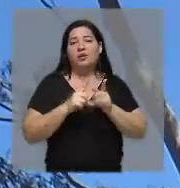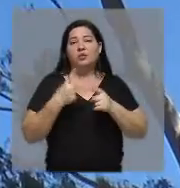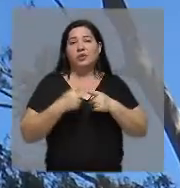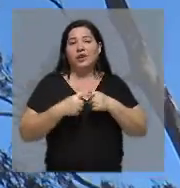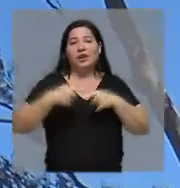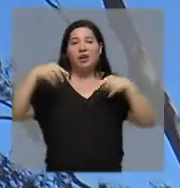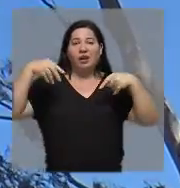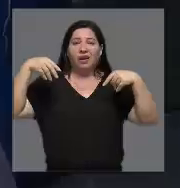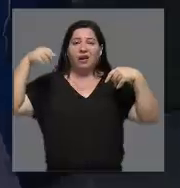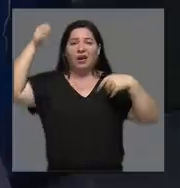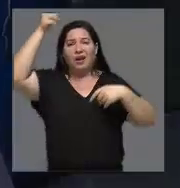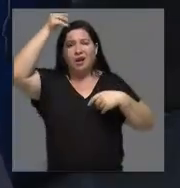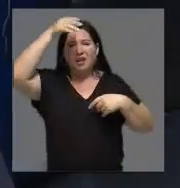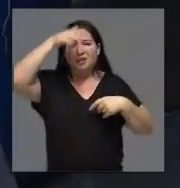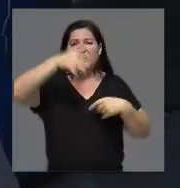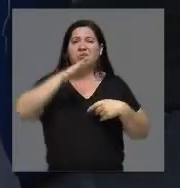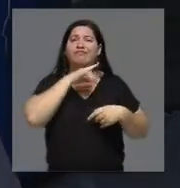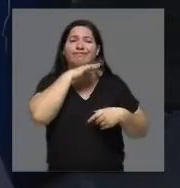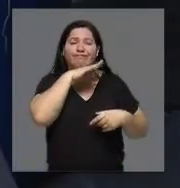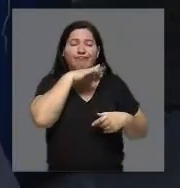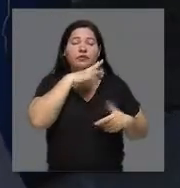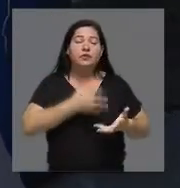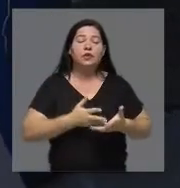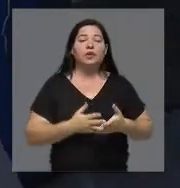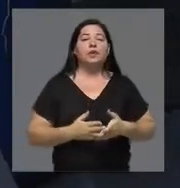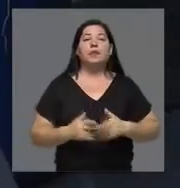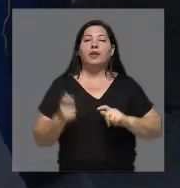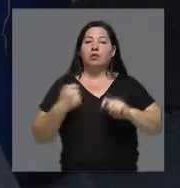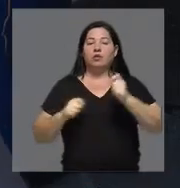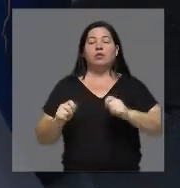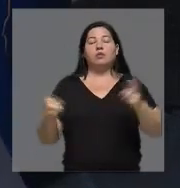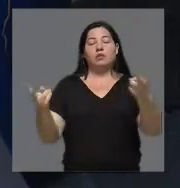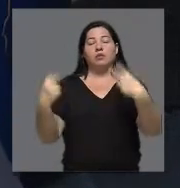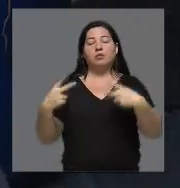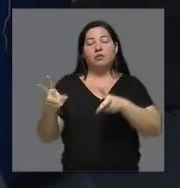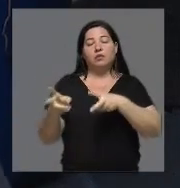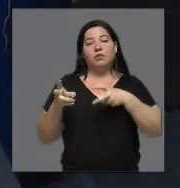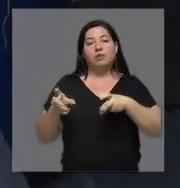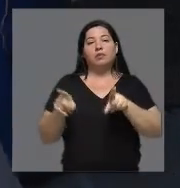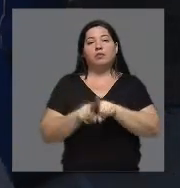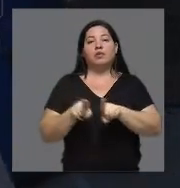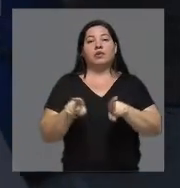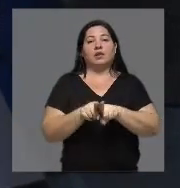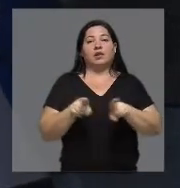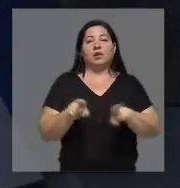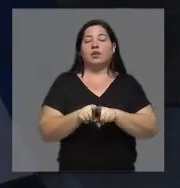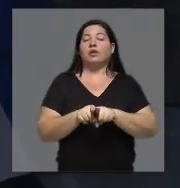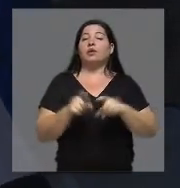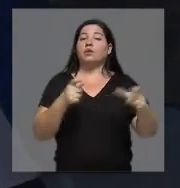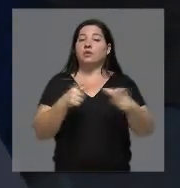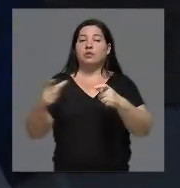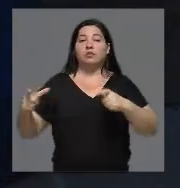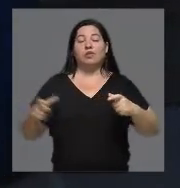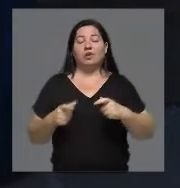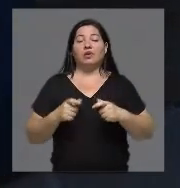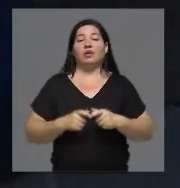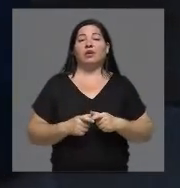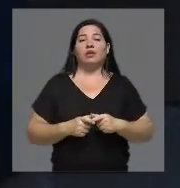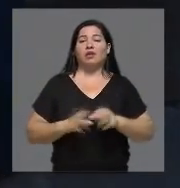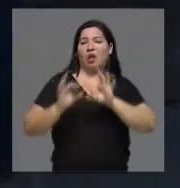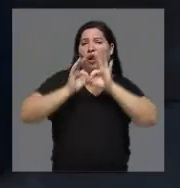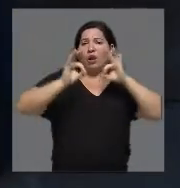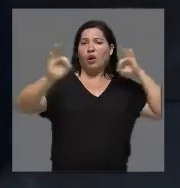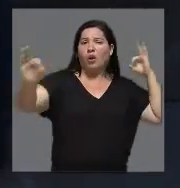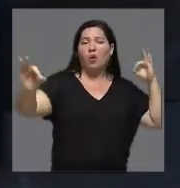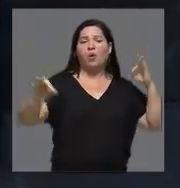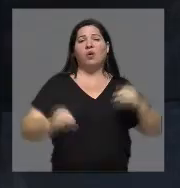gostaria que a nossa administração olhasse também um pouco mais de carinho e atenção para os nossos bairros, né, que são um pouco afastados do centro.